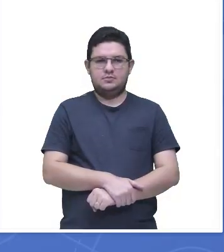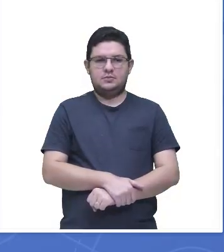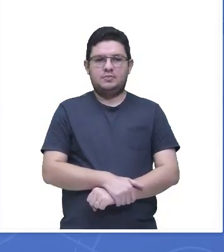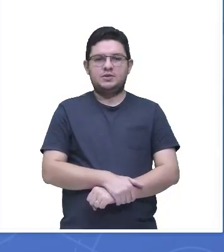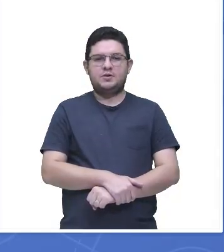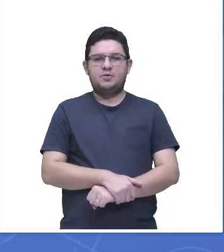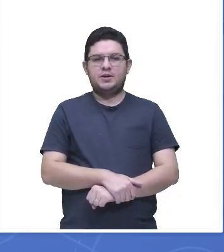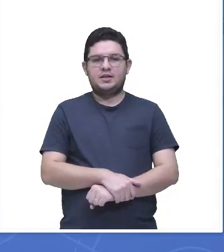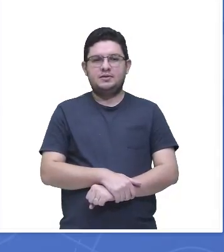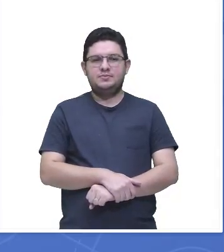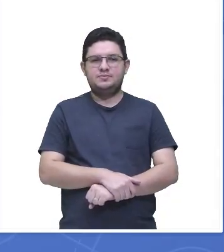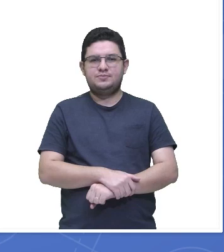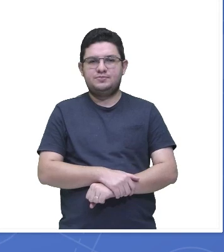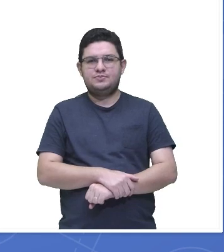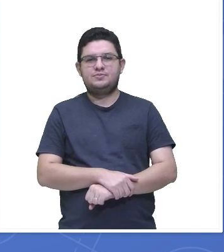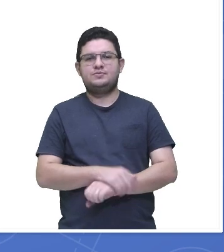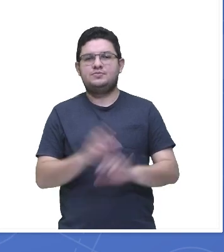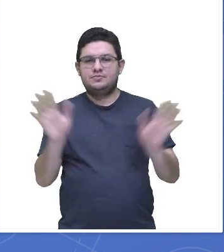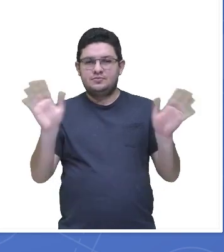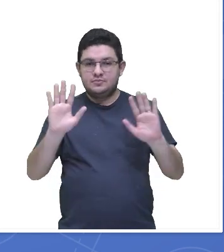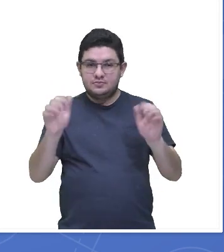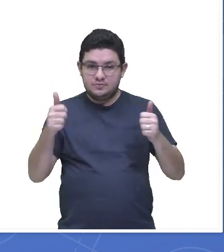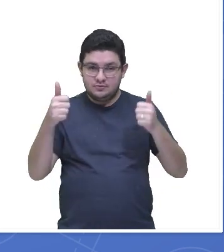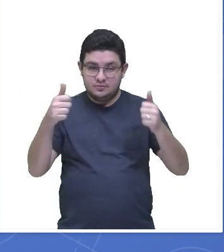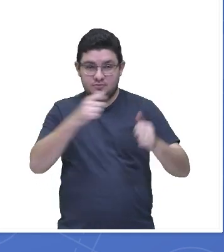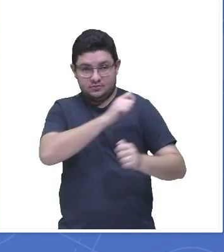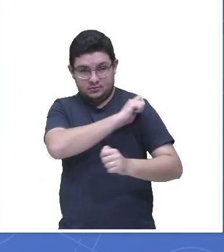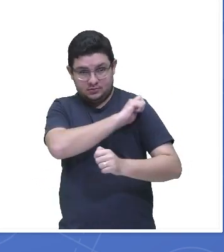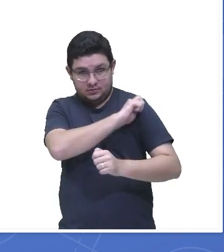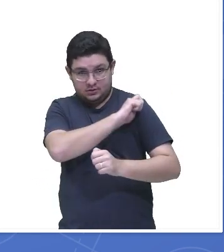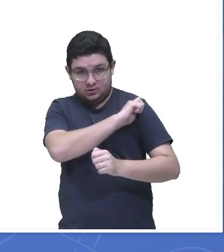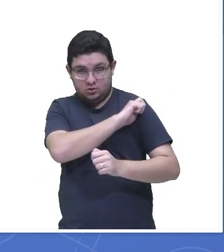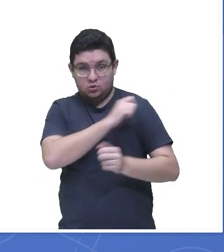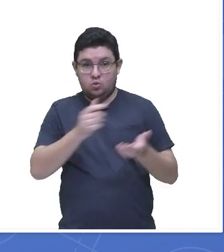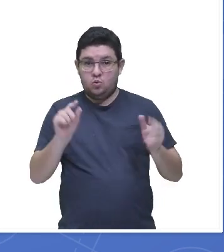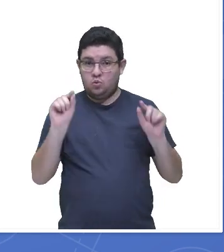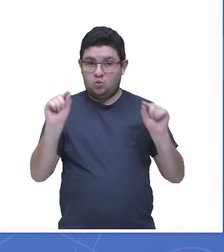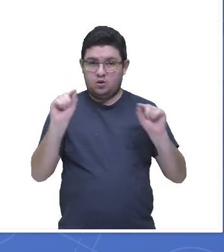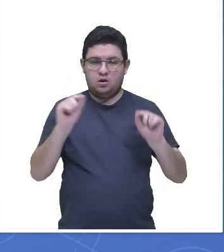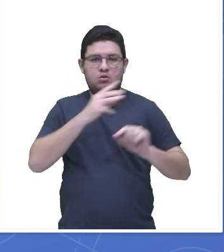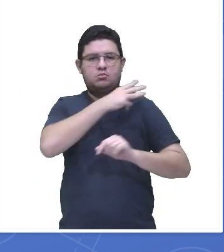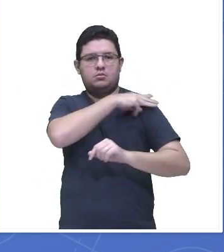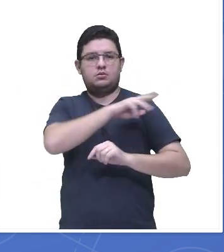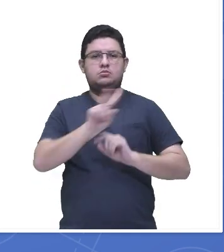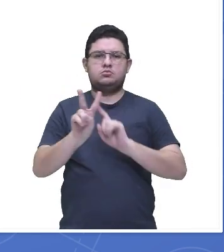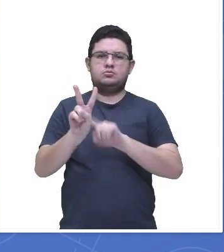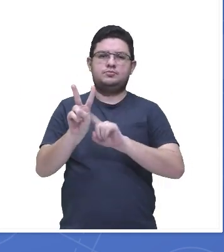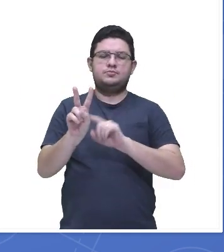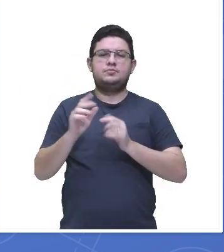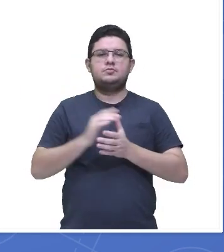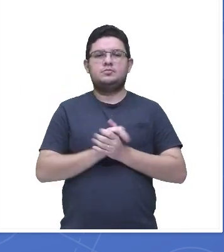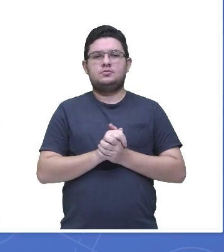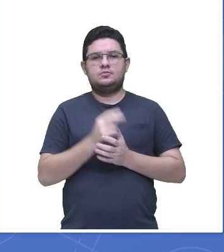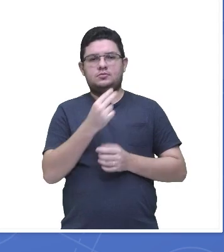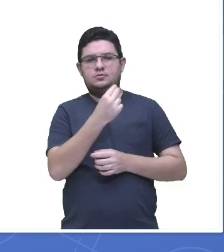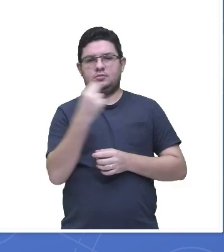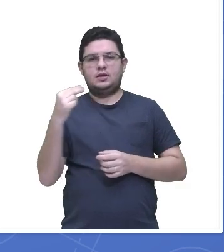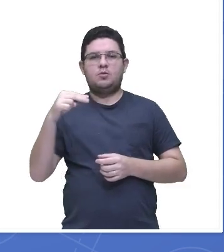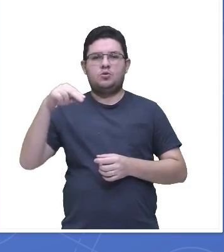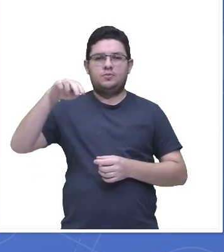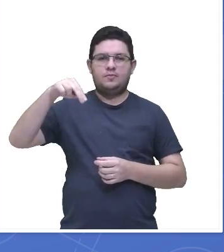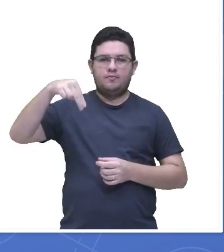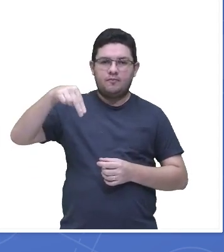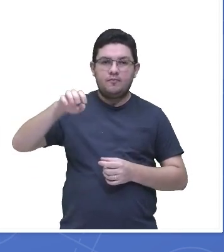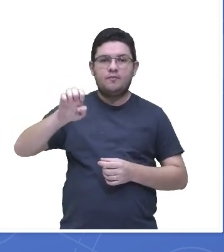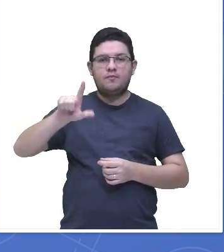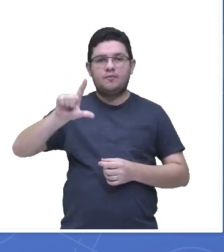Muito bem, queridos alunos, estamos de volta aqui agora para a nossa aula do segundo ano. Eu sou o professor Nelson Bezerra e nós vamos ter a